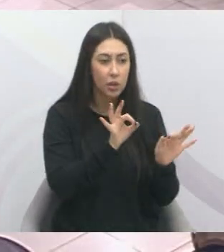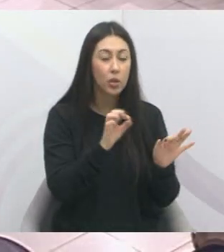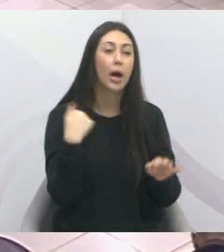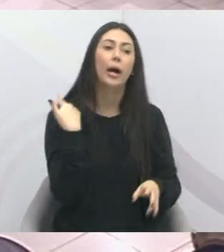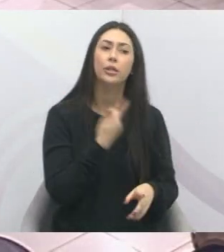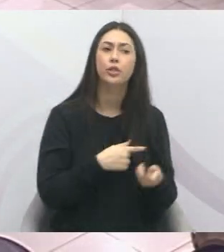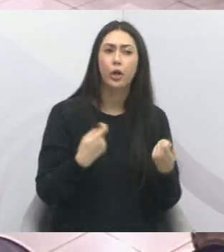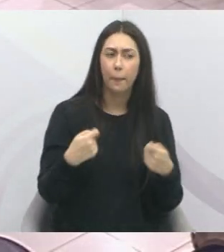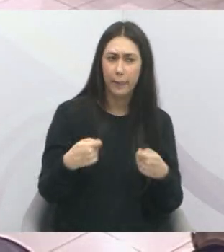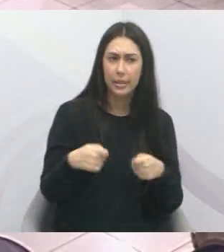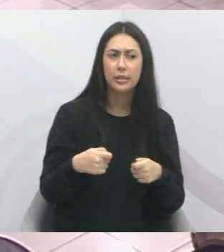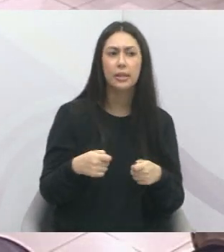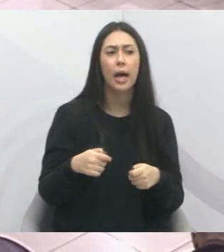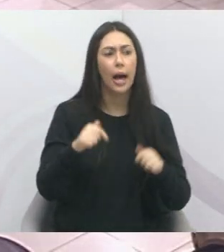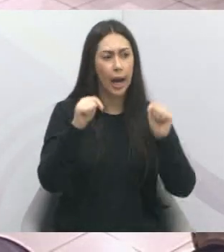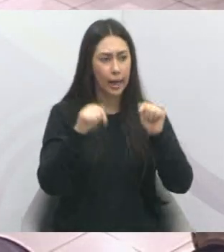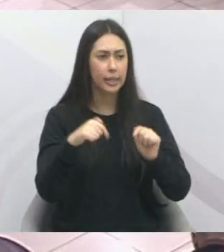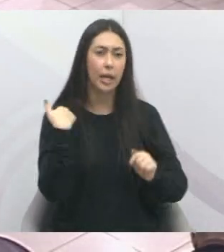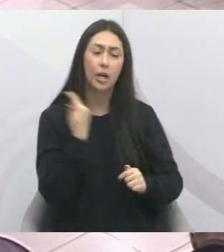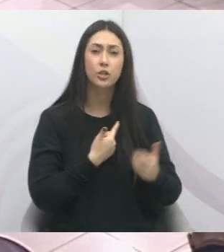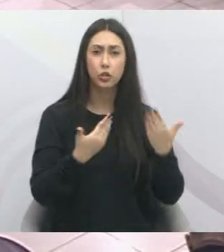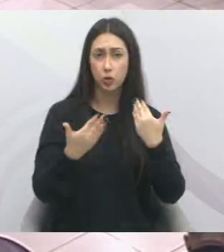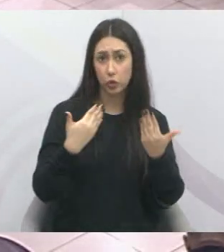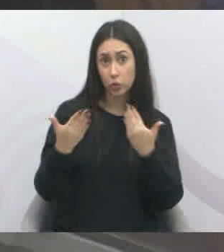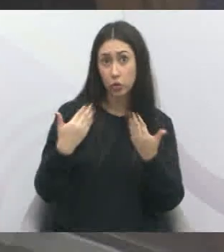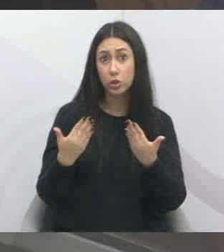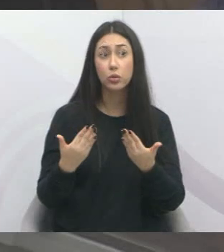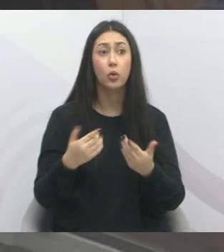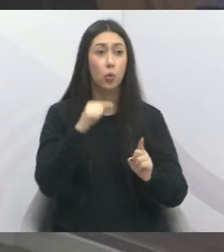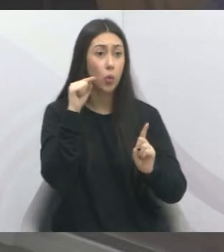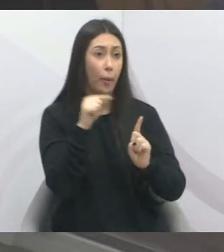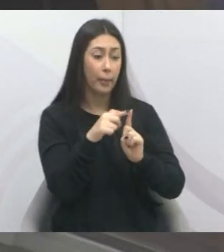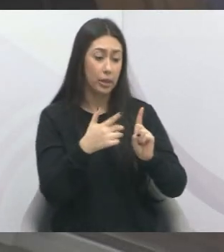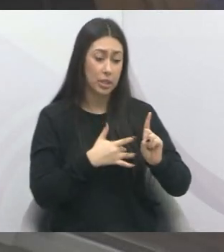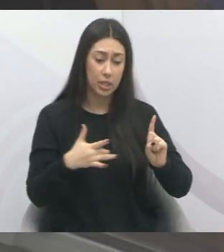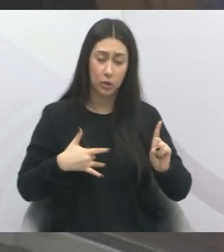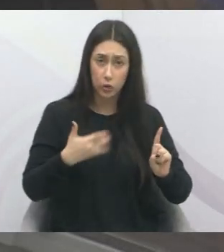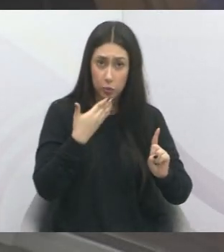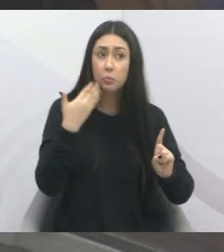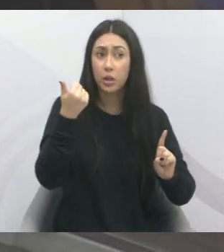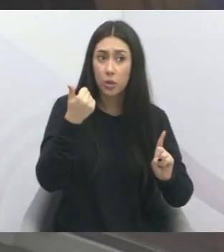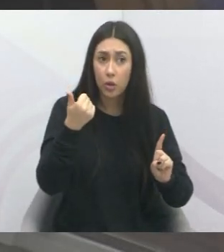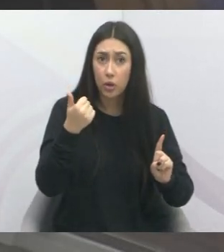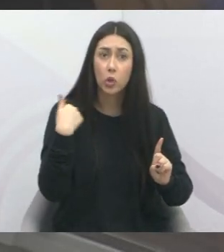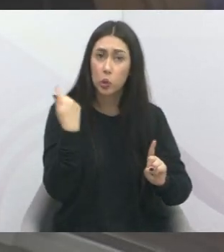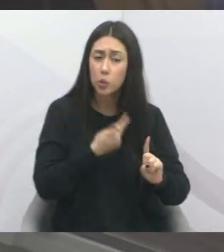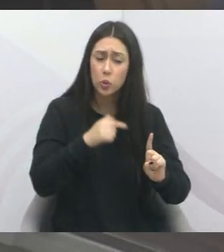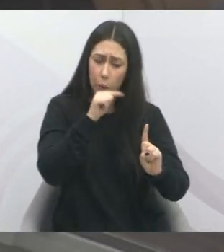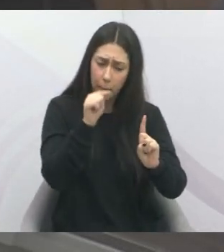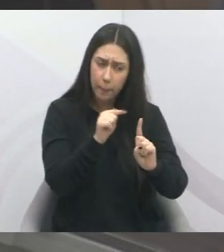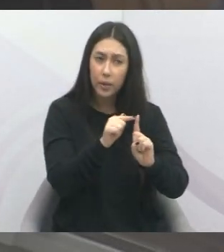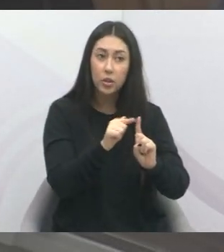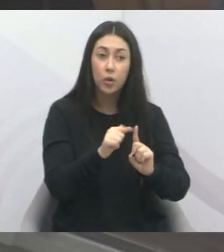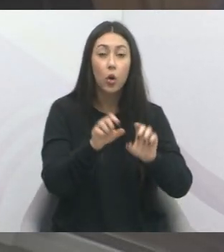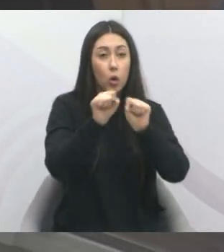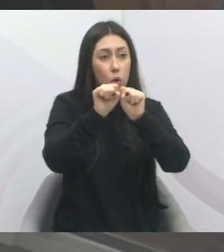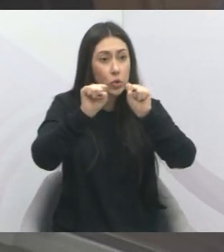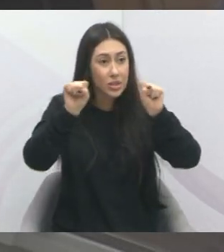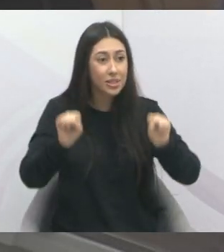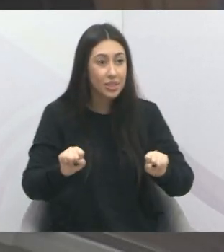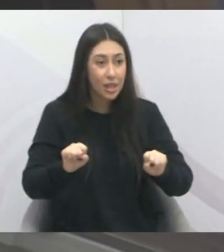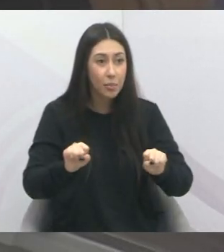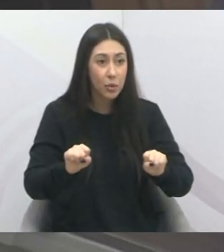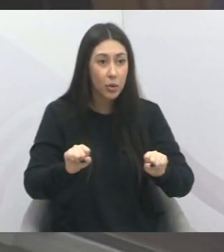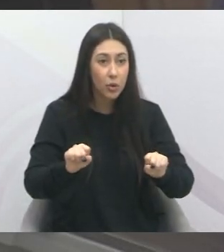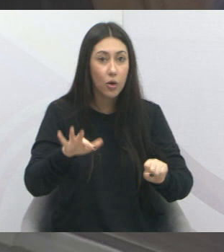ser... Aqui a gente está discutindo para a gente ter uma saúde melhor no município, que é isso que a gente quer, esse é o nosso intuito. O sistema Fast